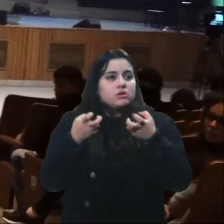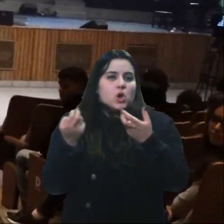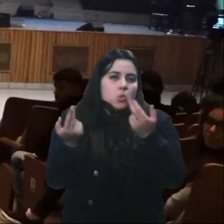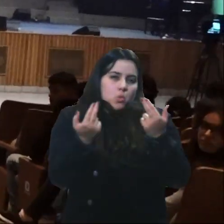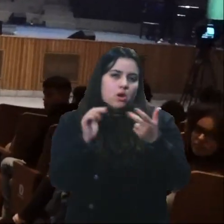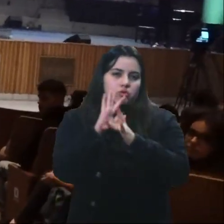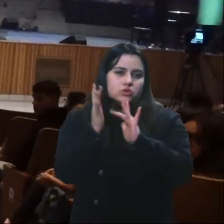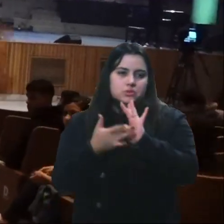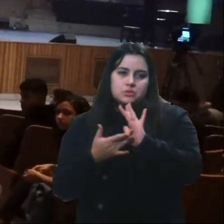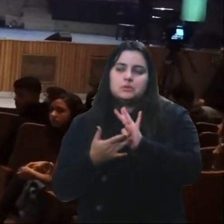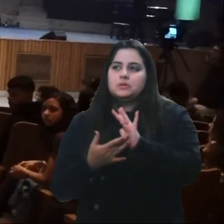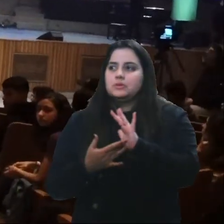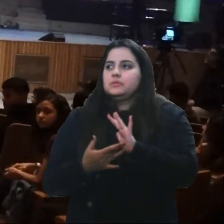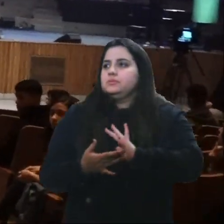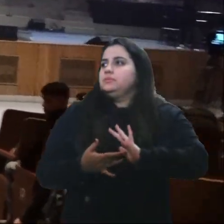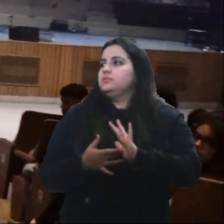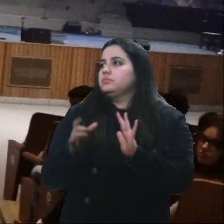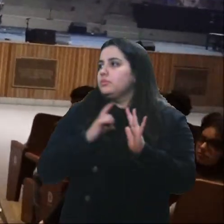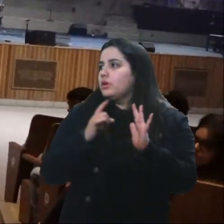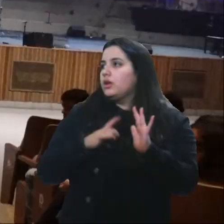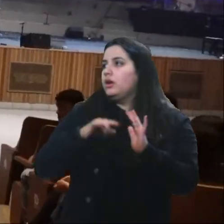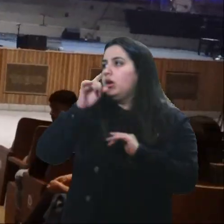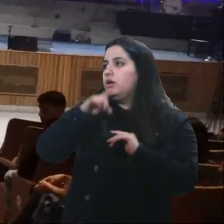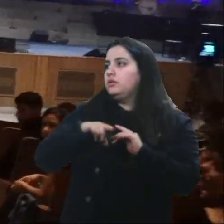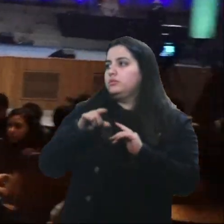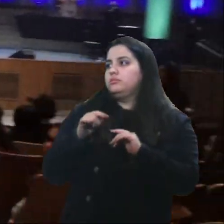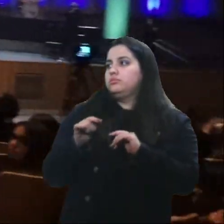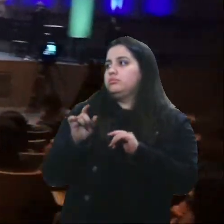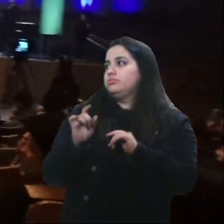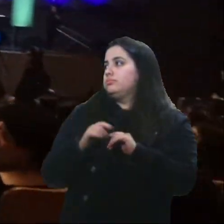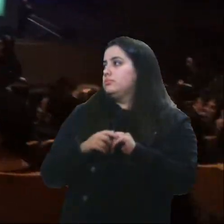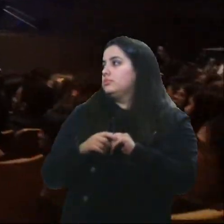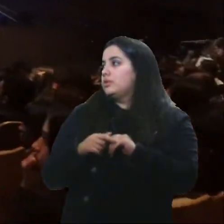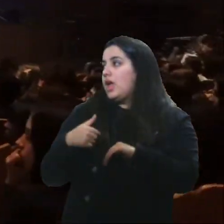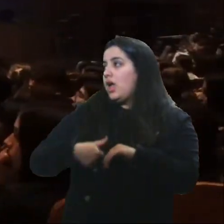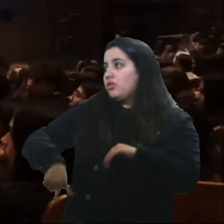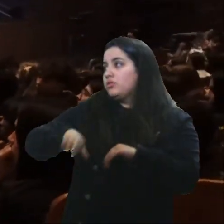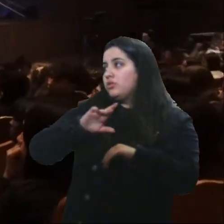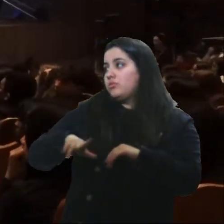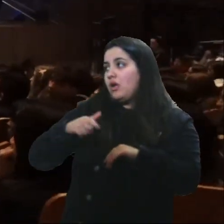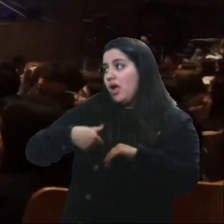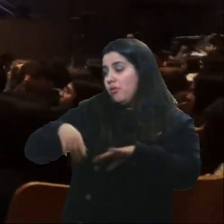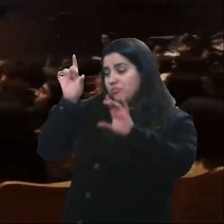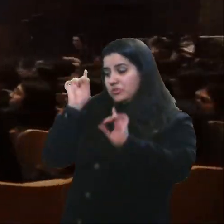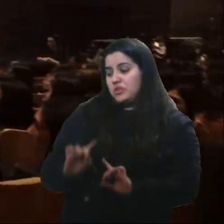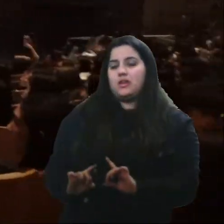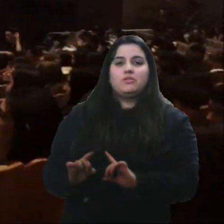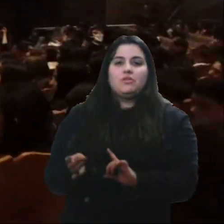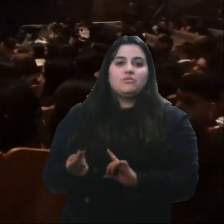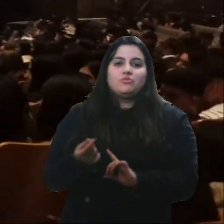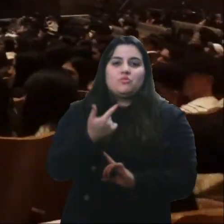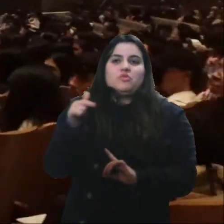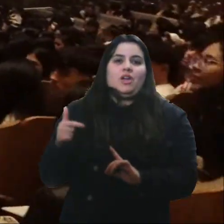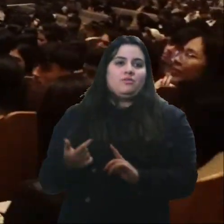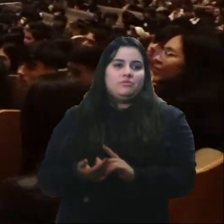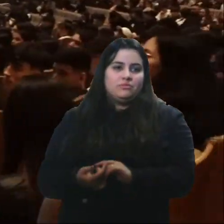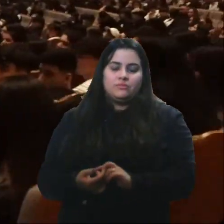Jesus e apontam para você e falam, esse é o cara. Você fala, não sou eu. Eu não sou digno de amarrar as sandálias dele.